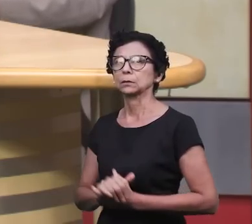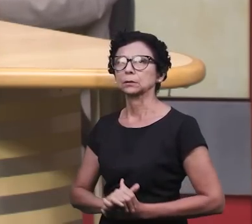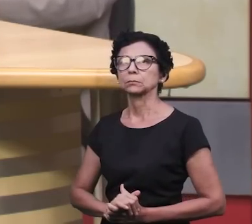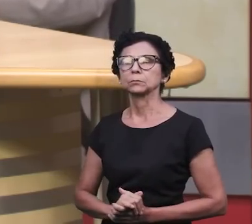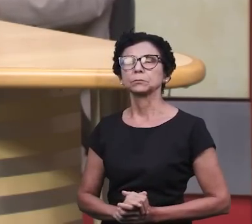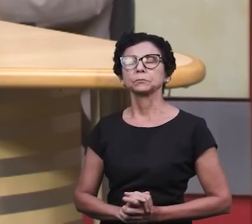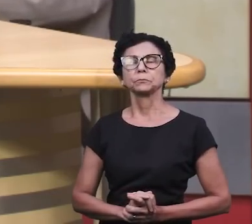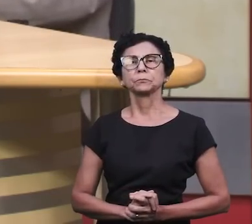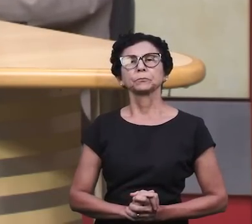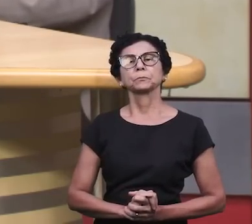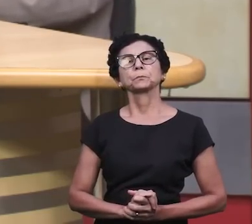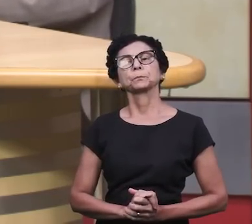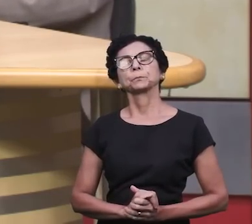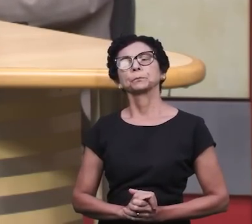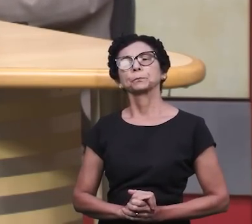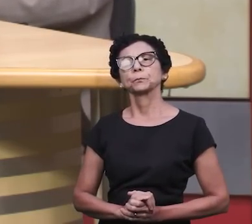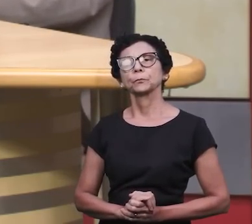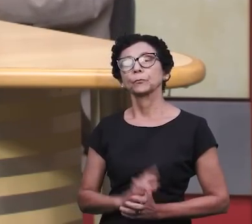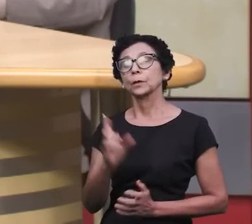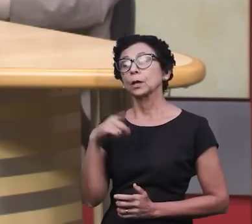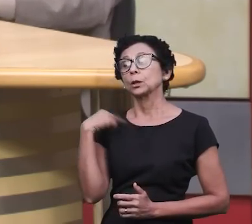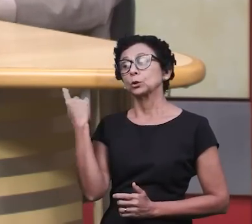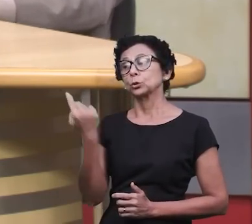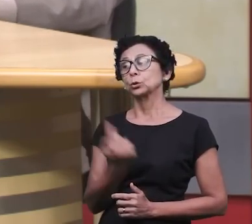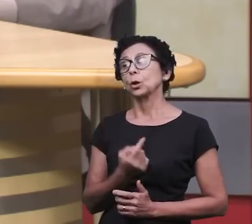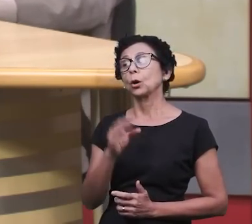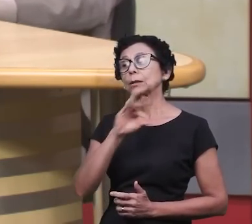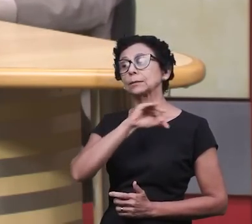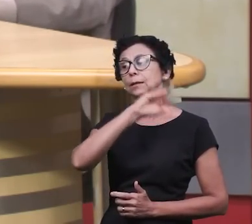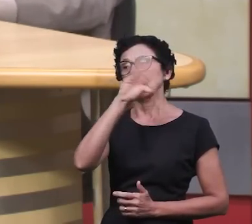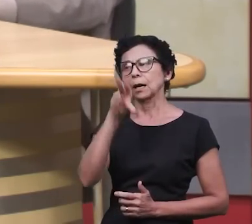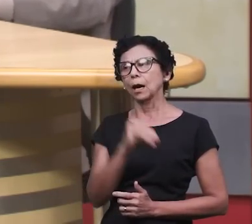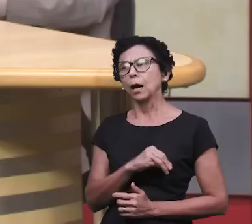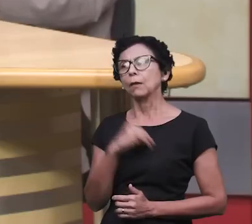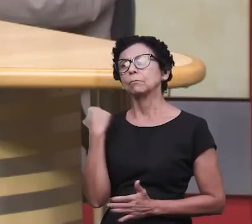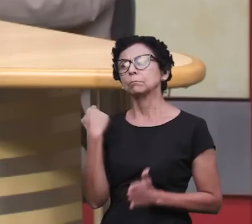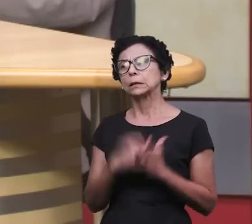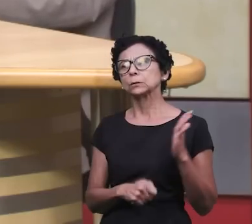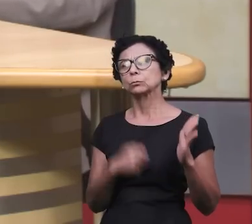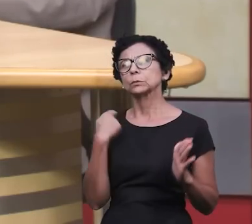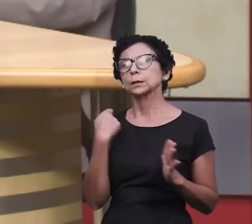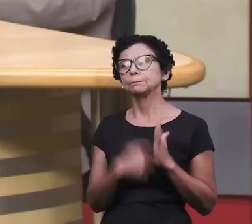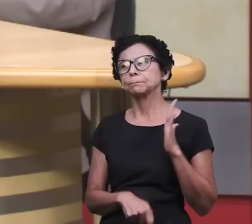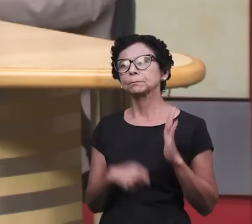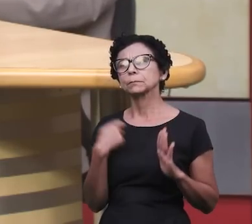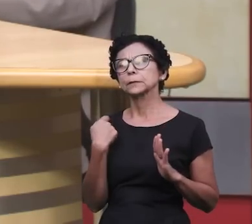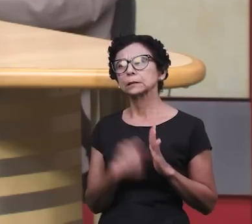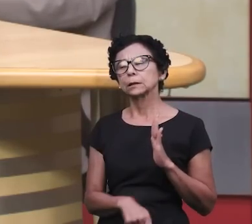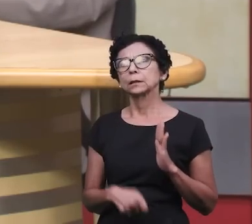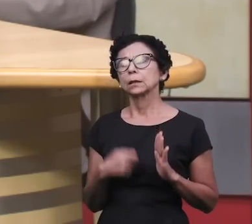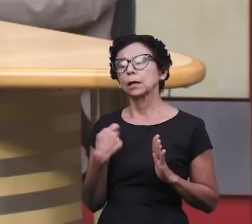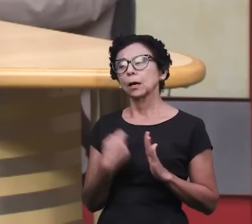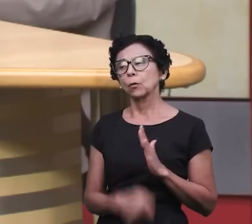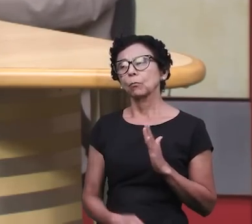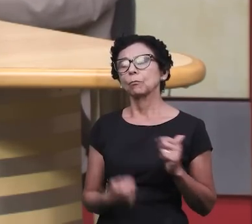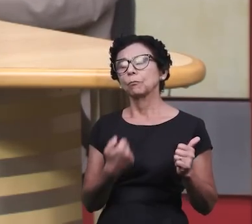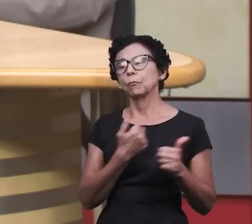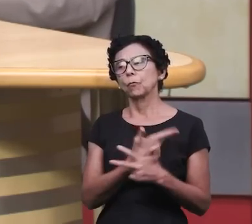Assim, Antônio Carlos lembra disso. Nós lá na África temos uma luta muito grande